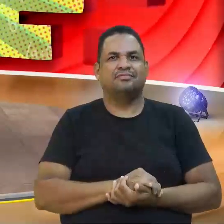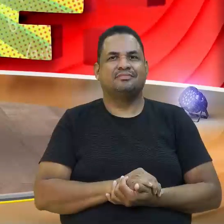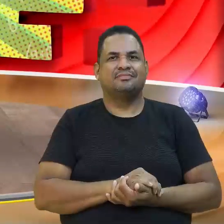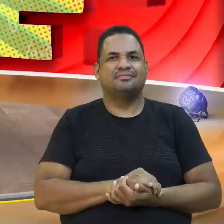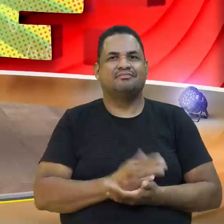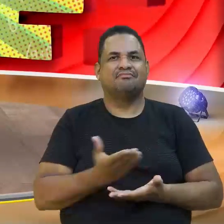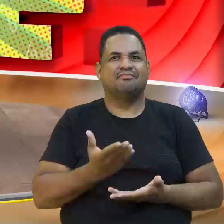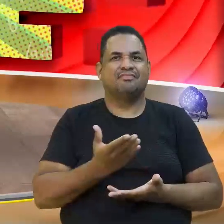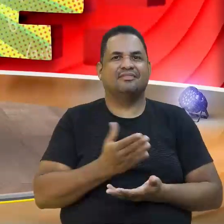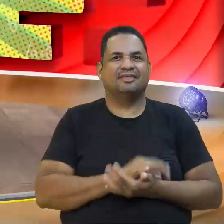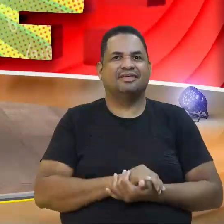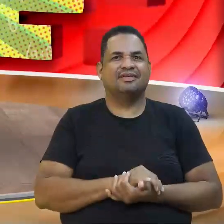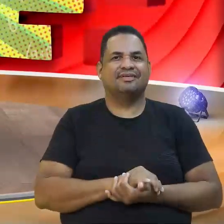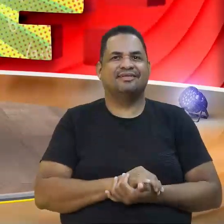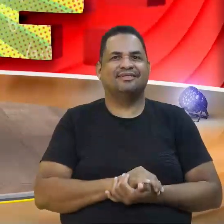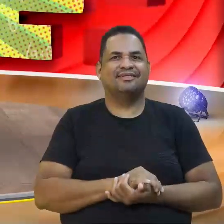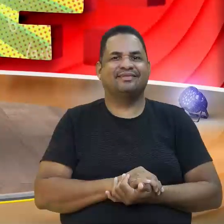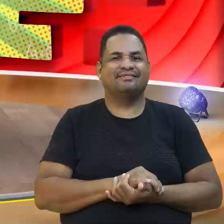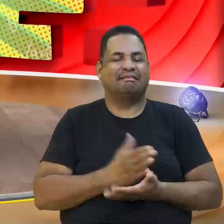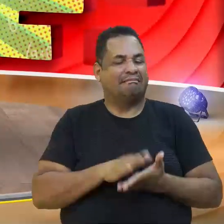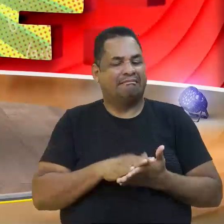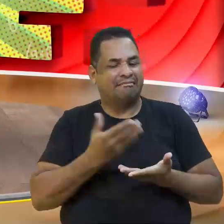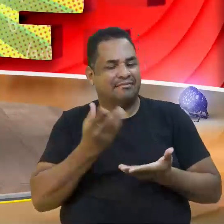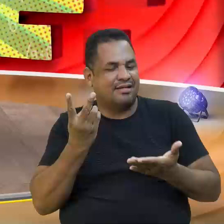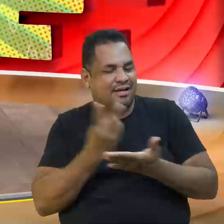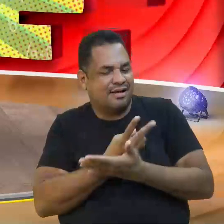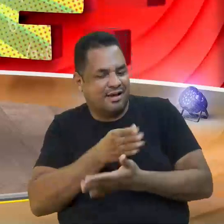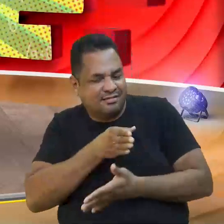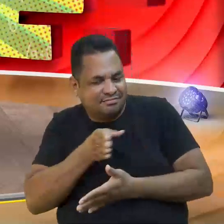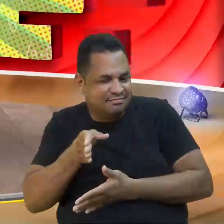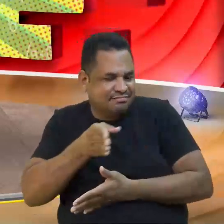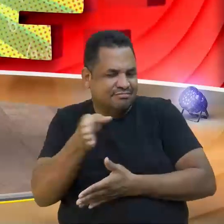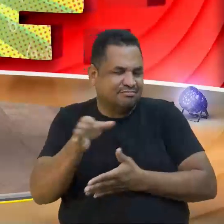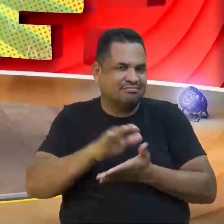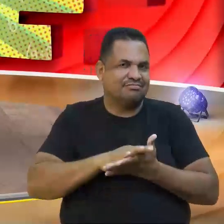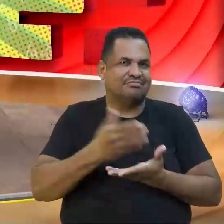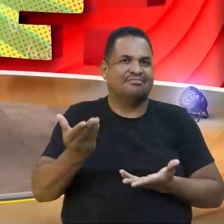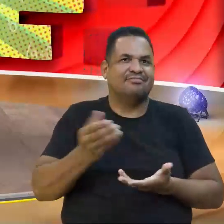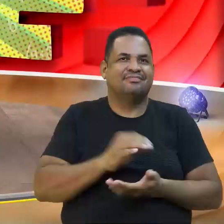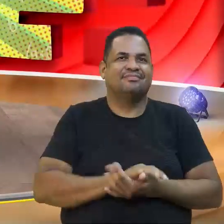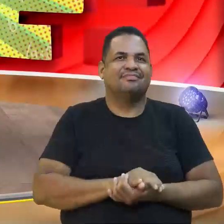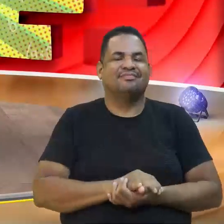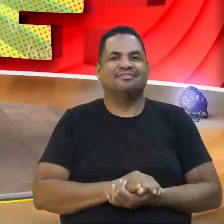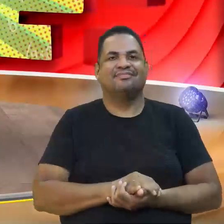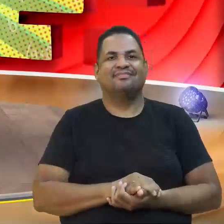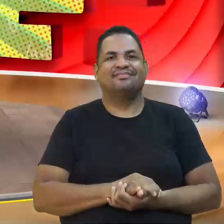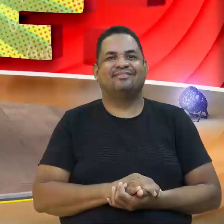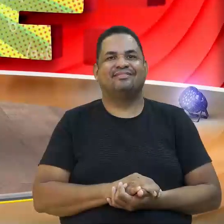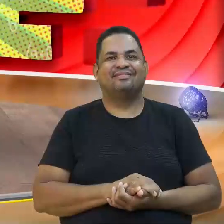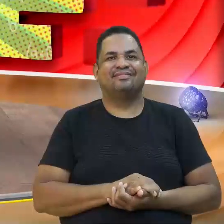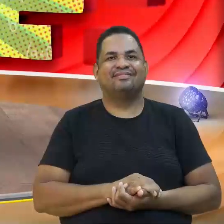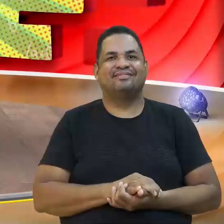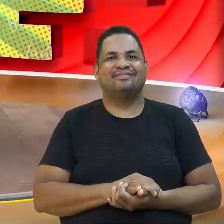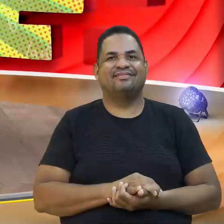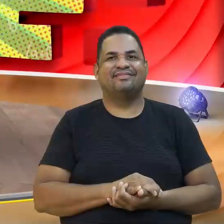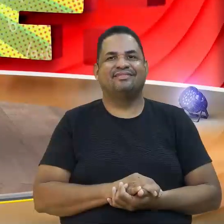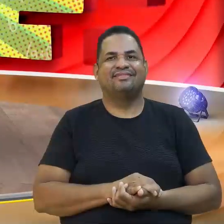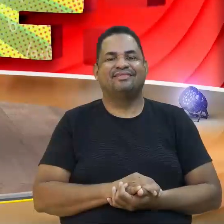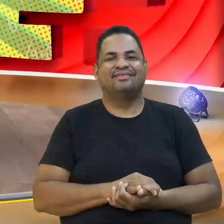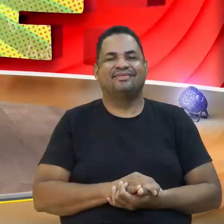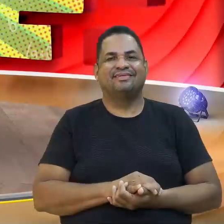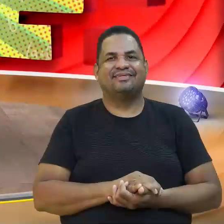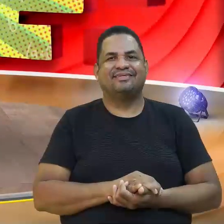né? alguns desvios do caminho certo. Umas pérolas, né? Umas Vamos lá, umas pérolas. Os diamantes da